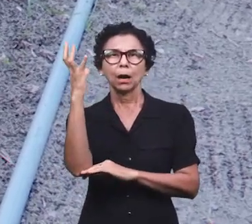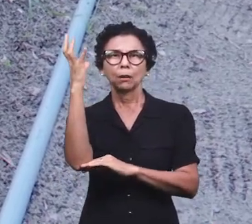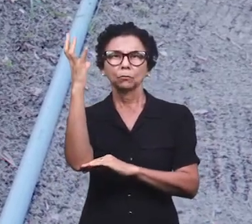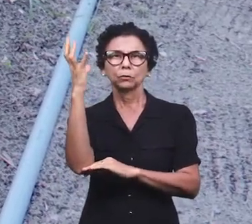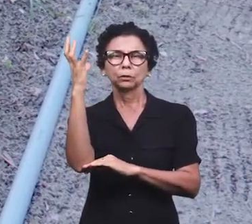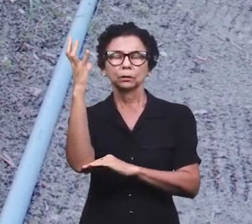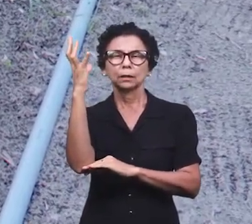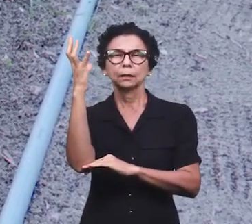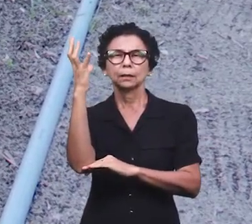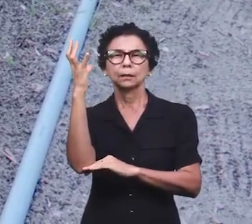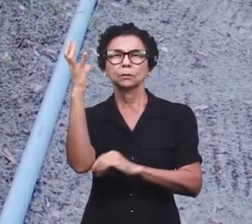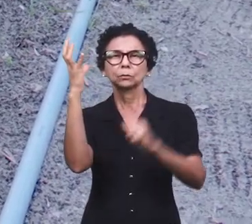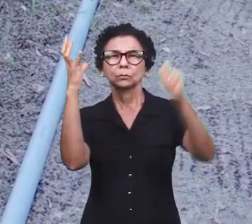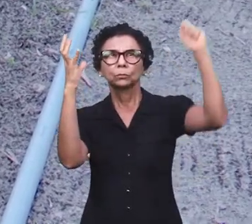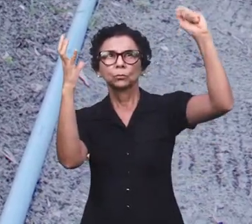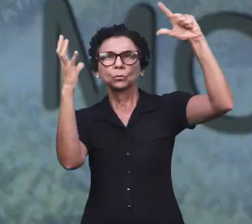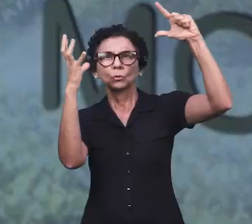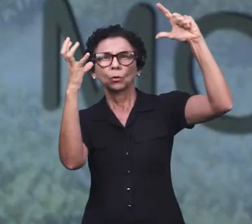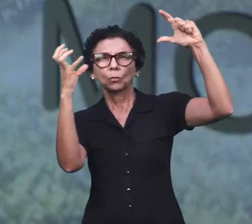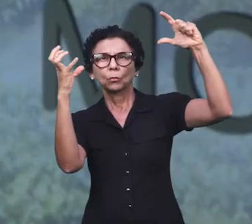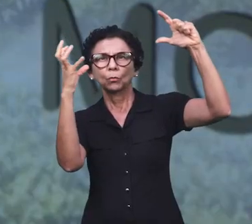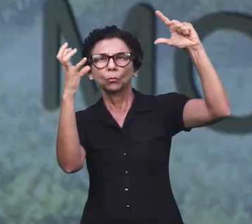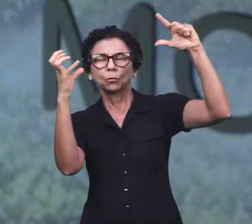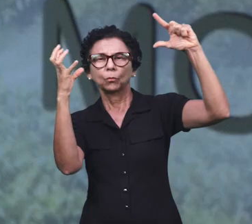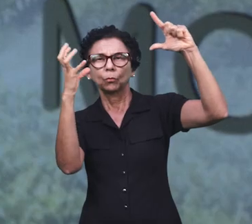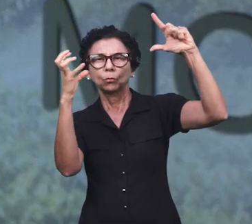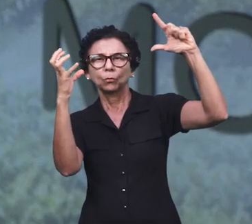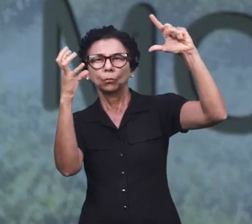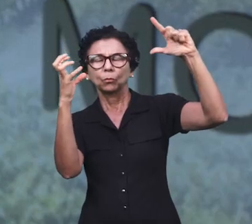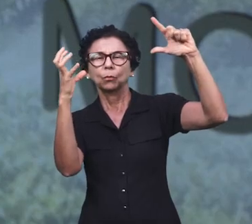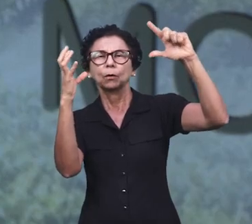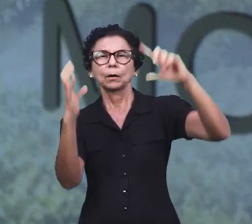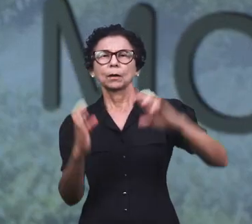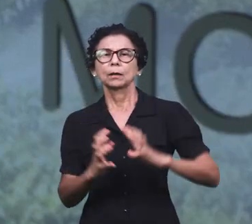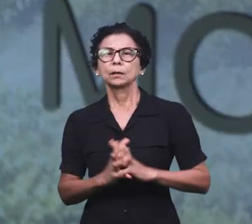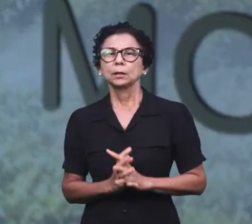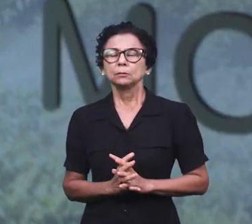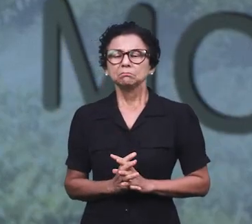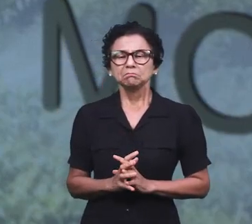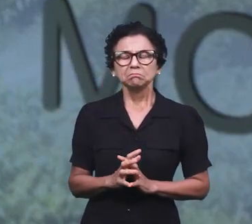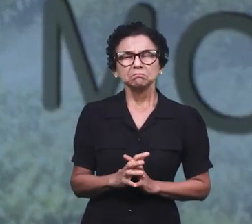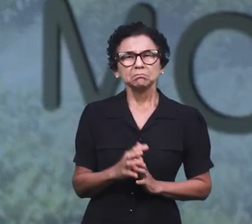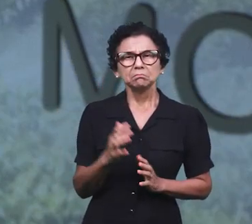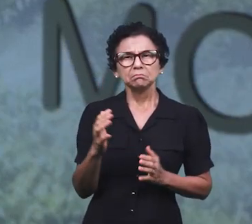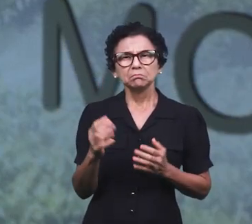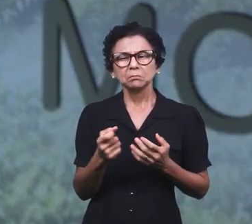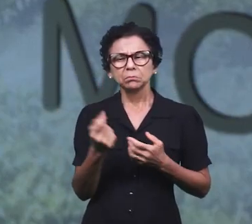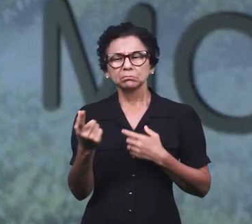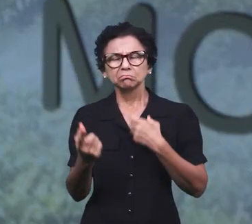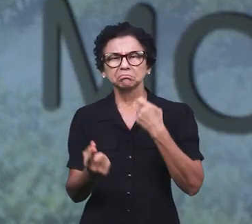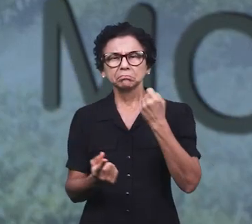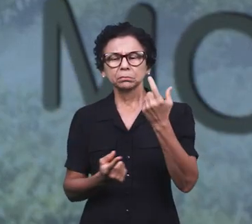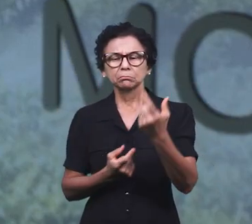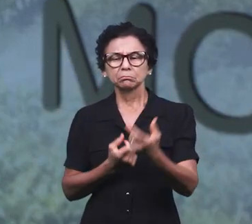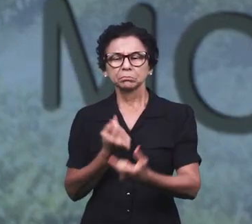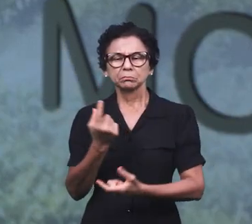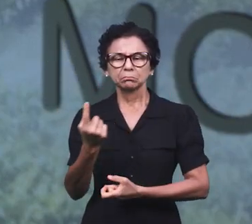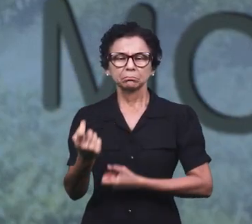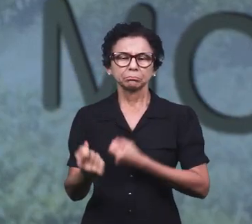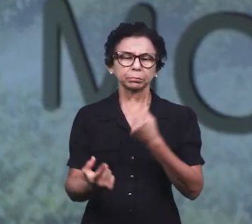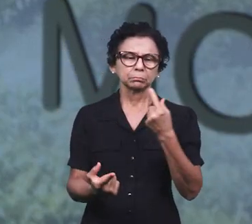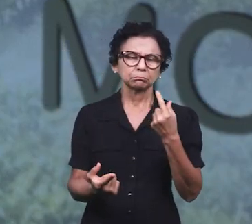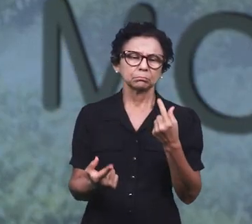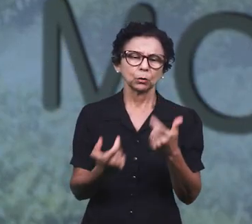de sol, para poder iniciar essa horta. Iniciamos ali com poucas coisas para poder ter o conhecimento do que se